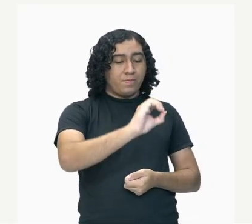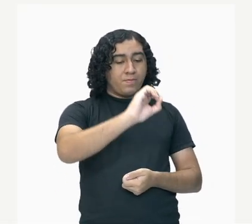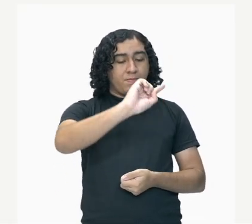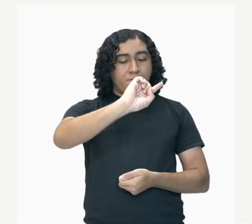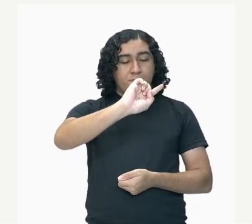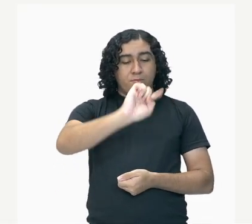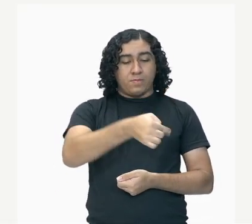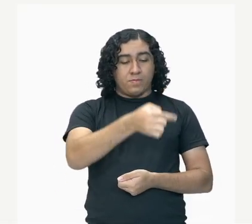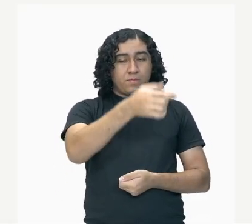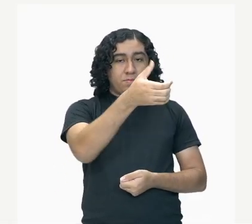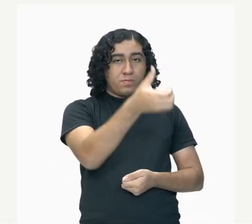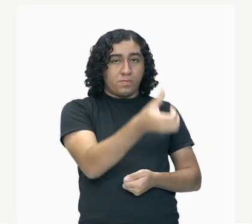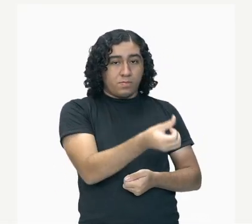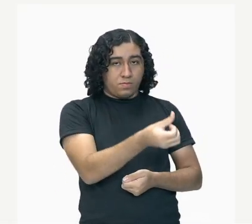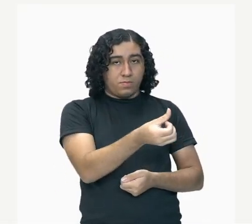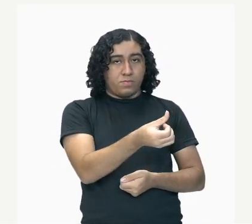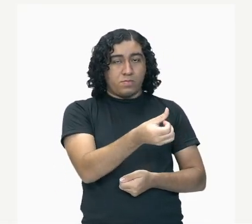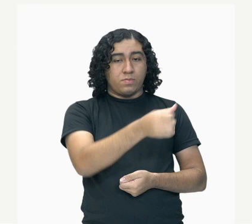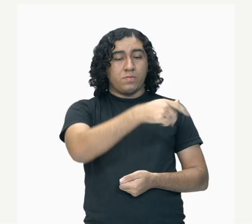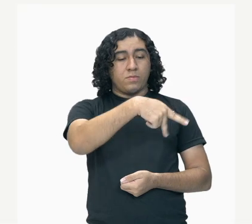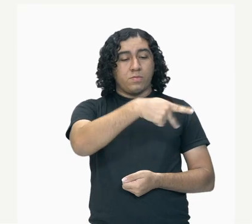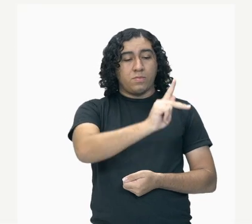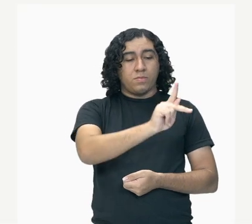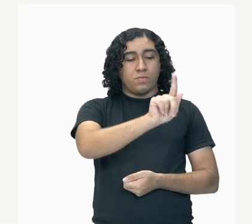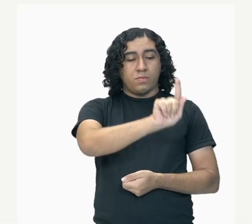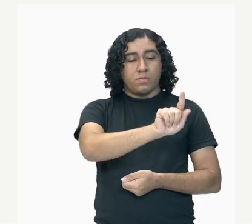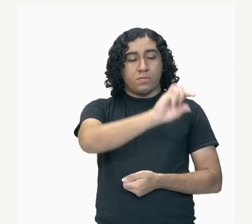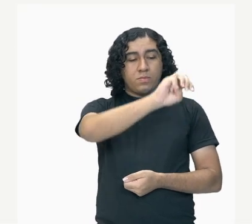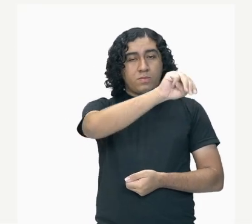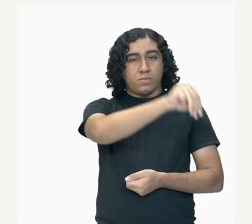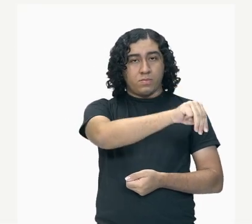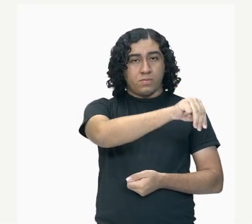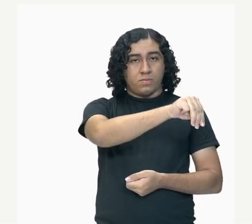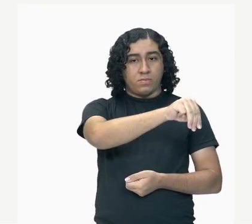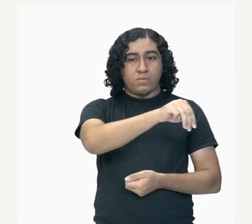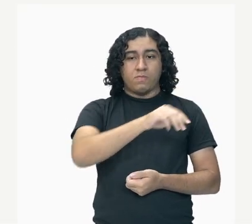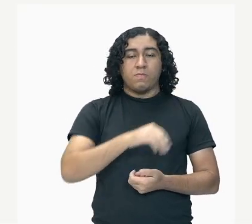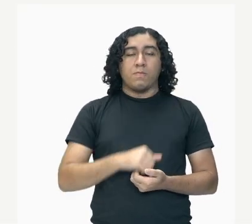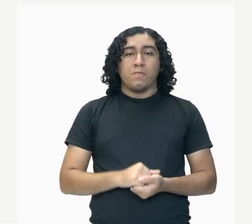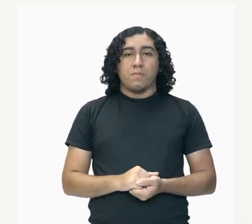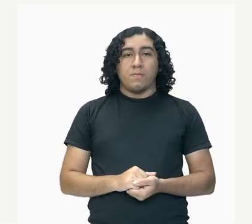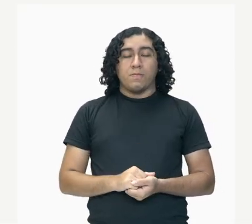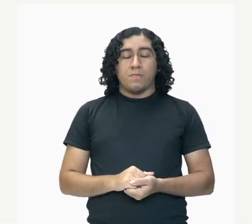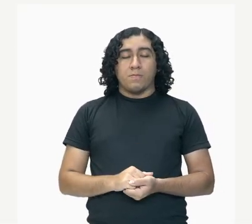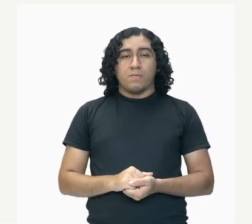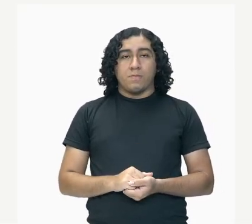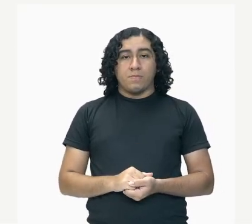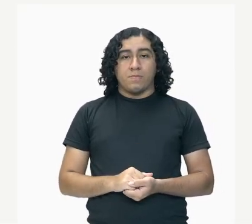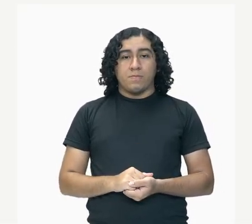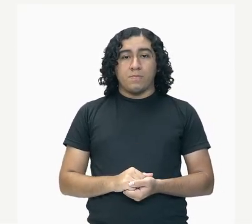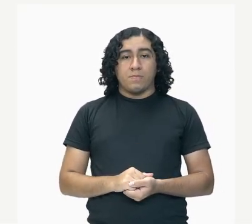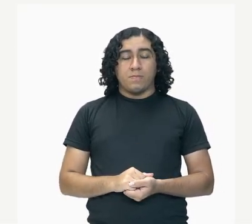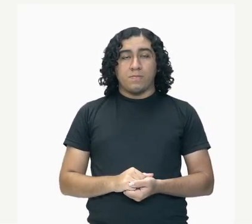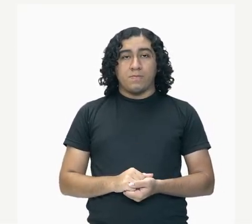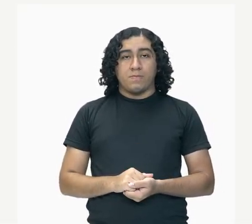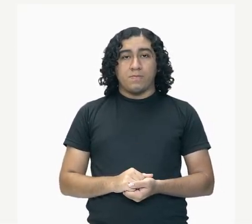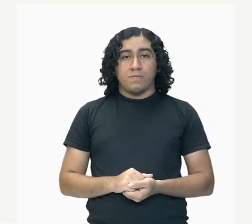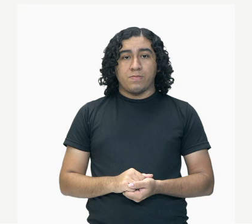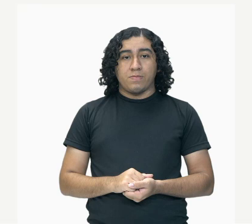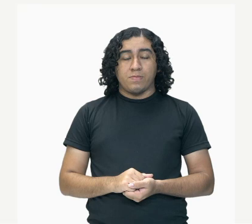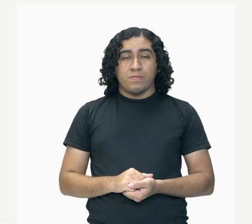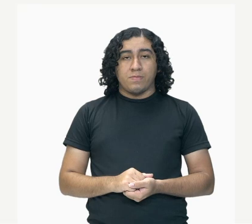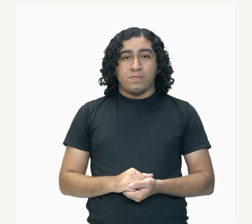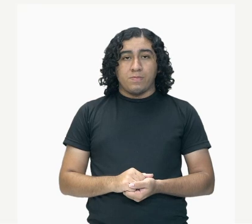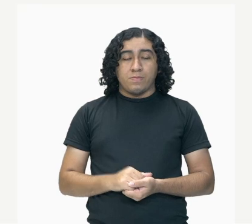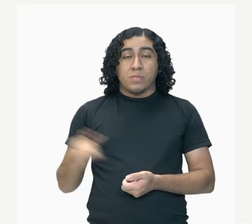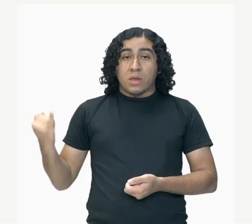corda é 0,6 kilog por met pessoal é importante definir